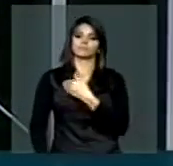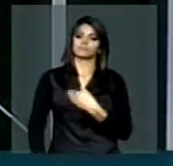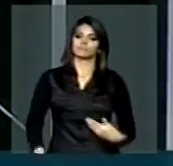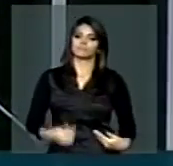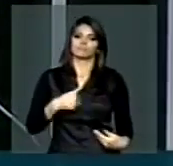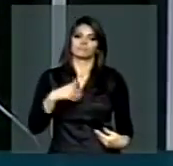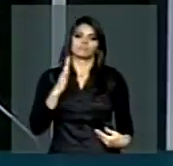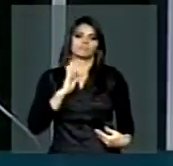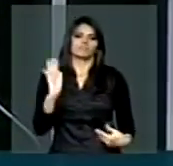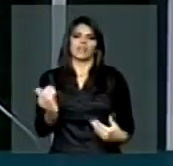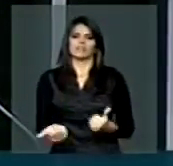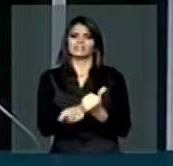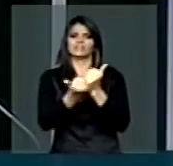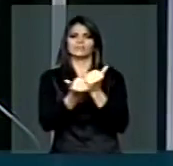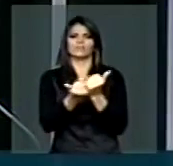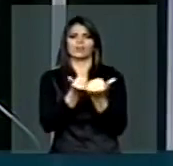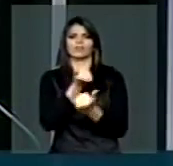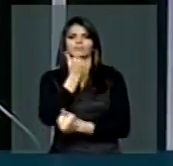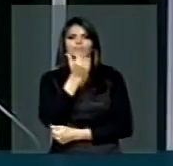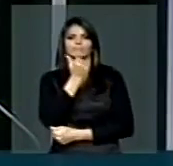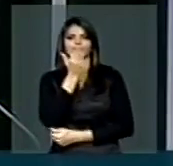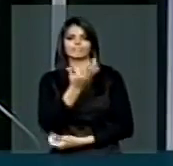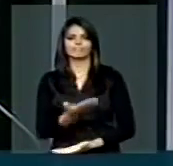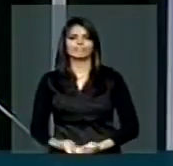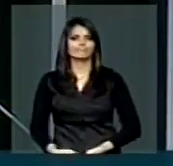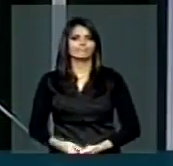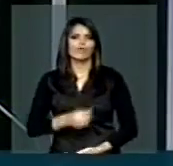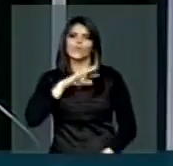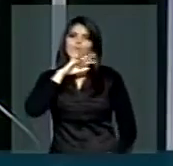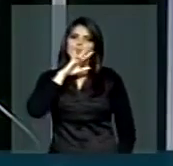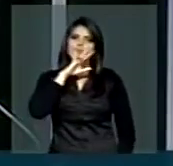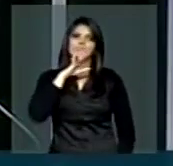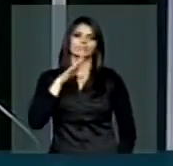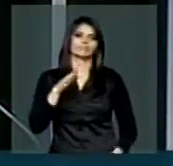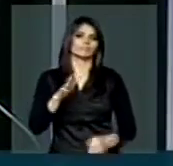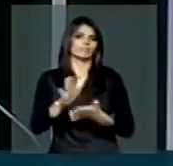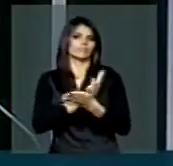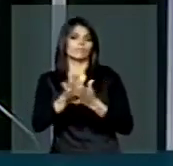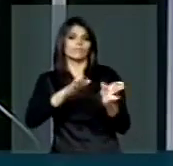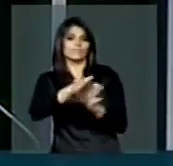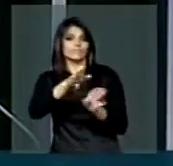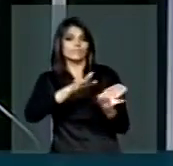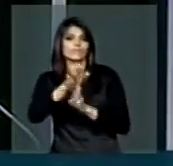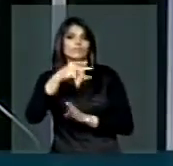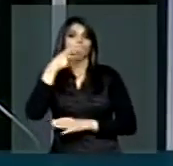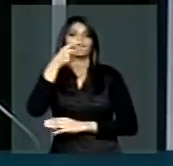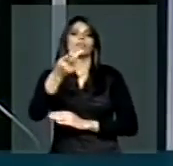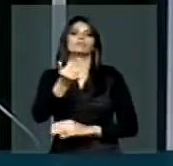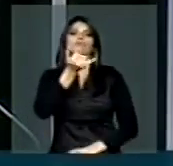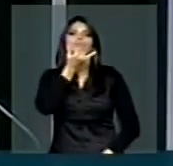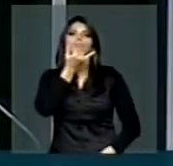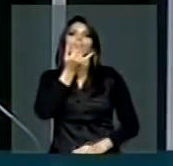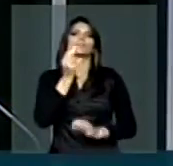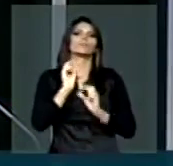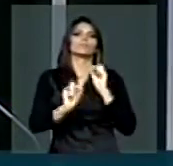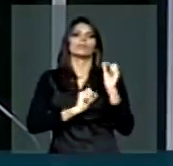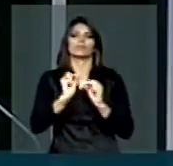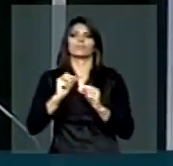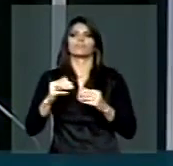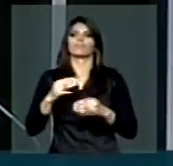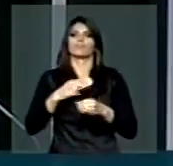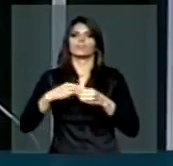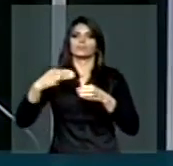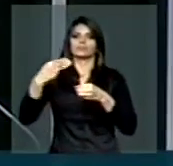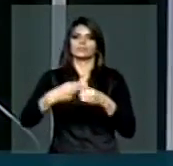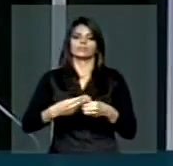mal assessorado que foi por alguns assessores, alega que os municípios pequenos teriam dificuldades financeiras